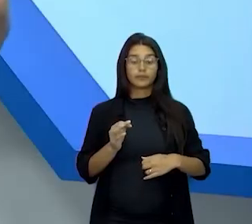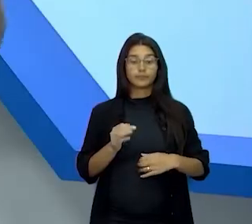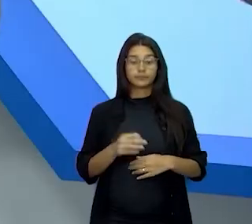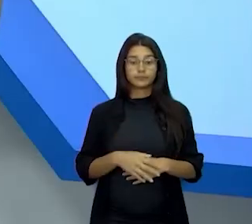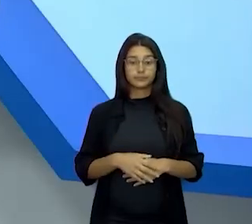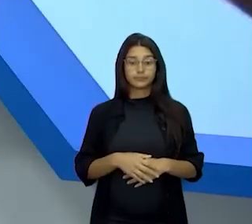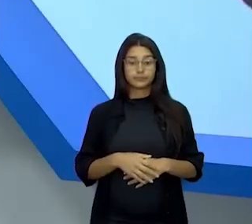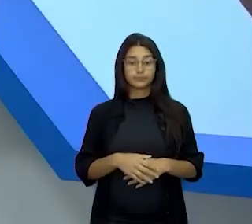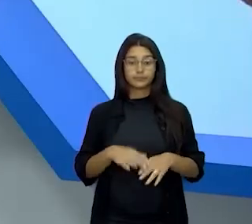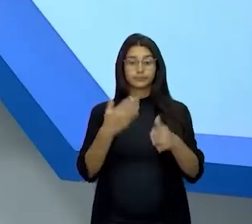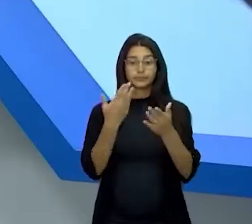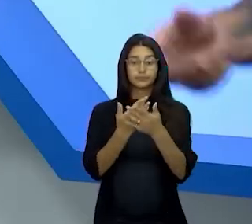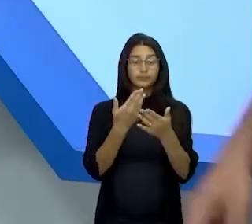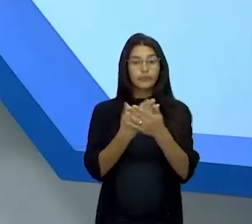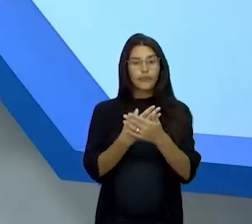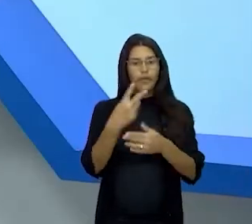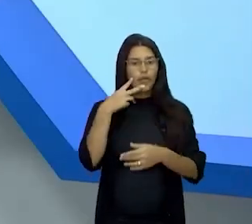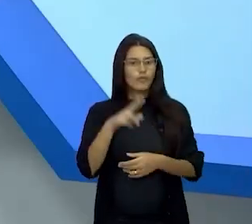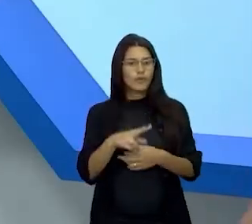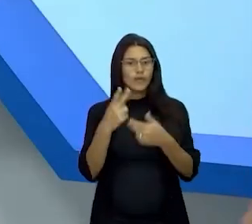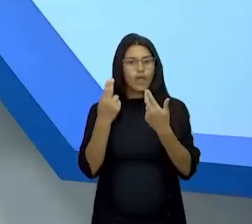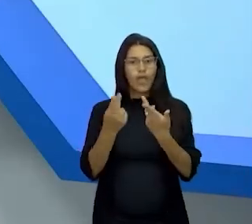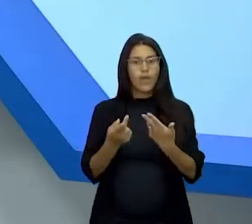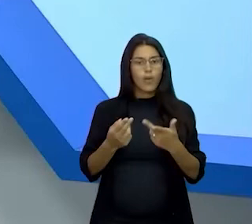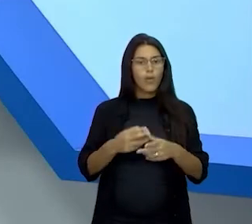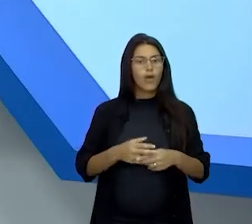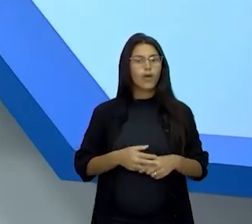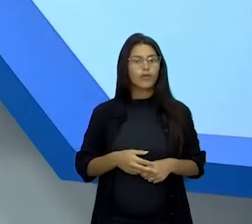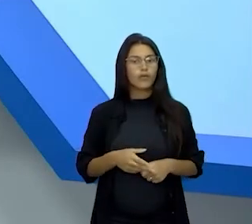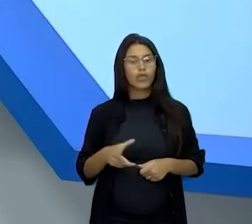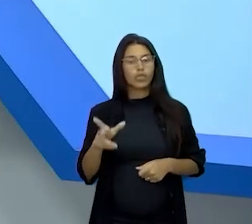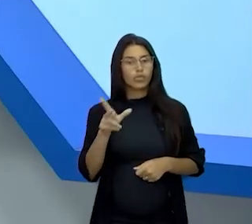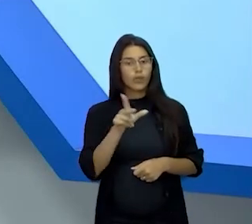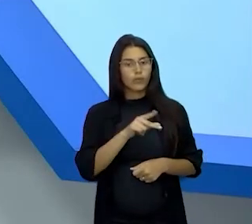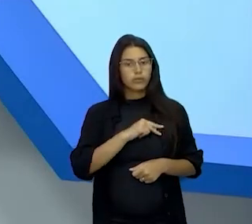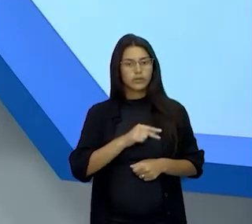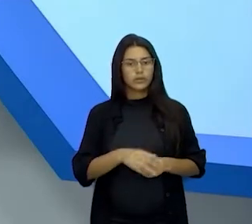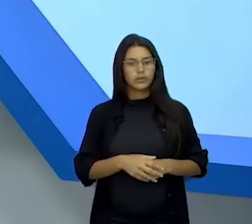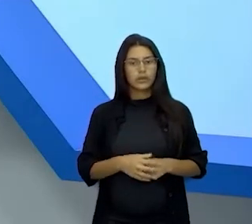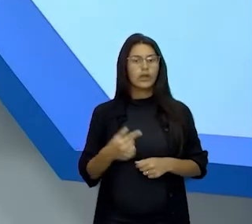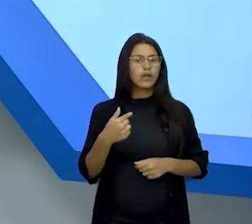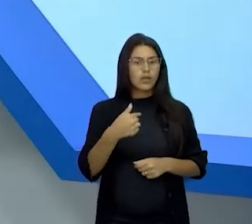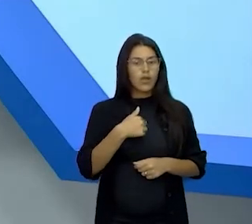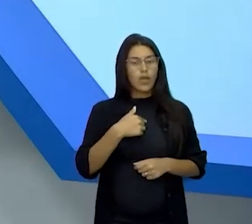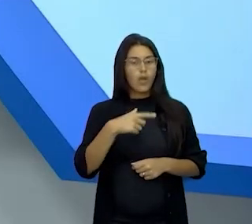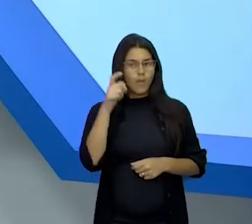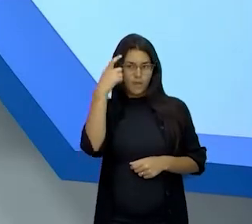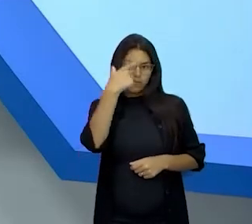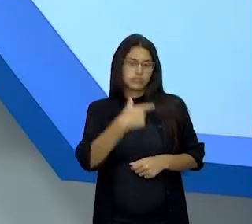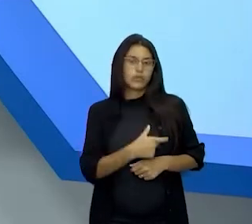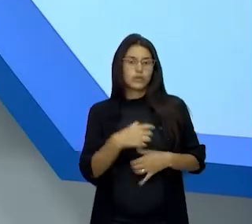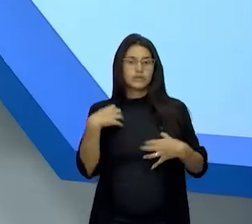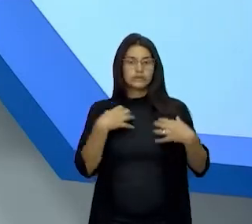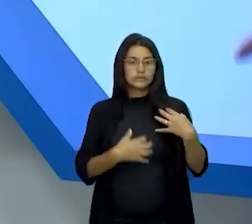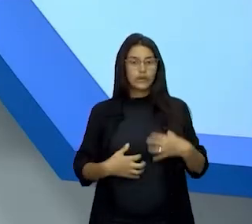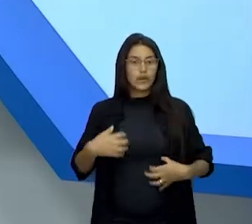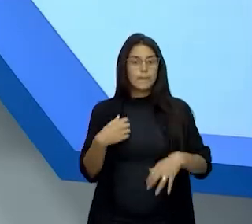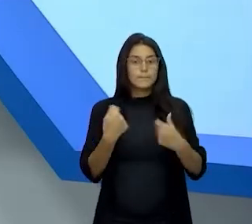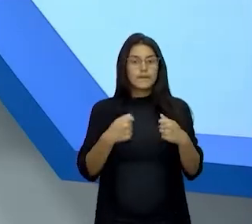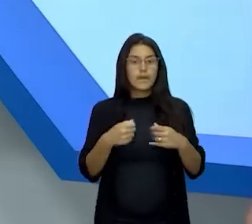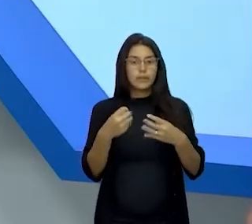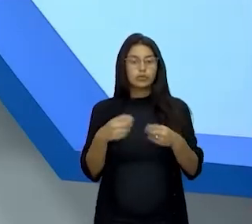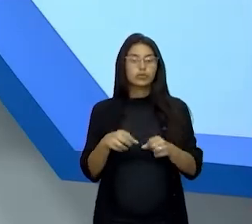o mergulho, assim, eu vi que é a mesma coisa, gente. Eu falei assim, nossa, eu sou uma pessoa ansiosa, né? Então a pessoa tem que ter